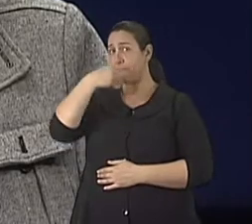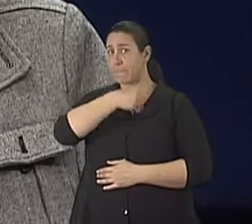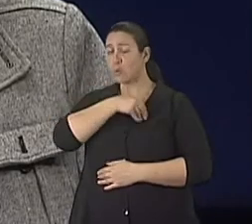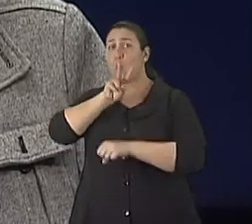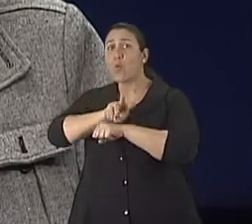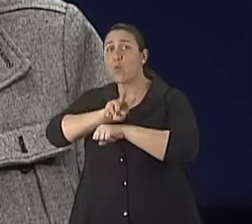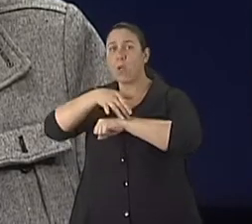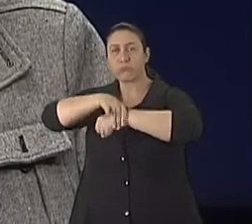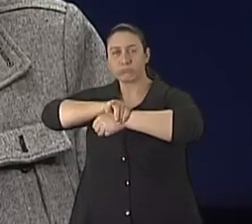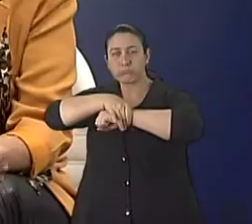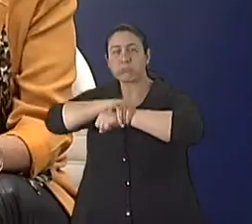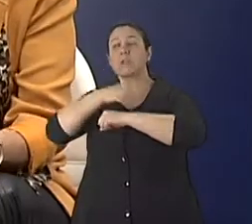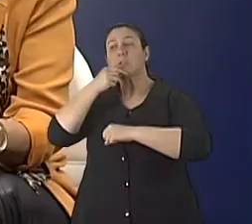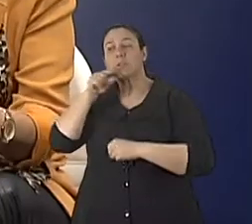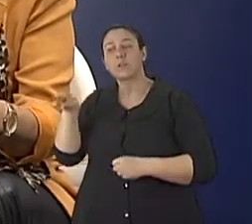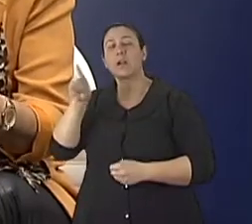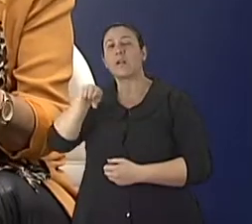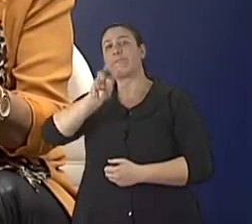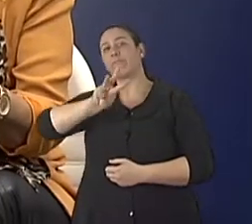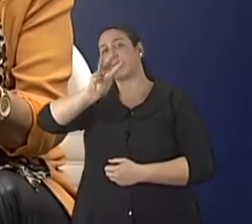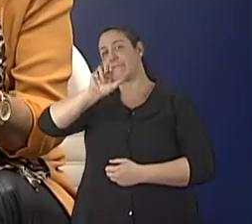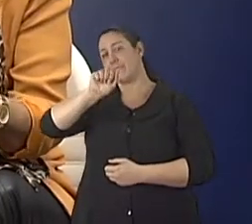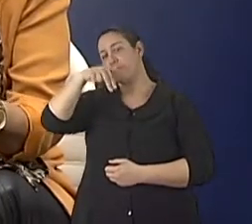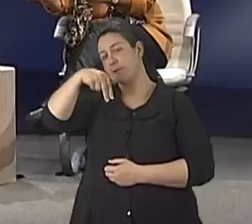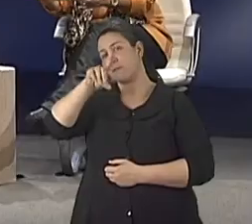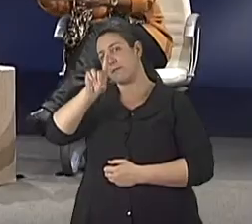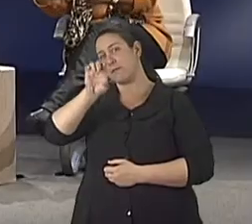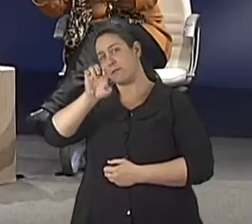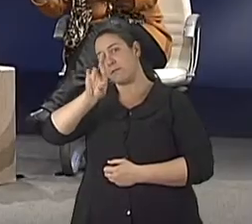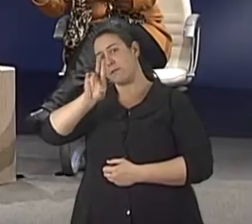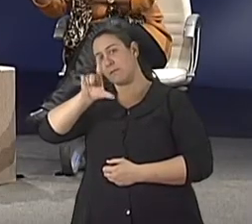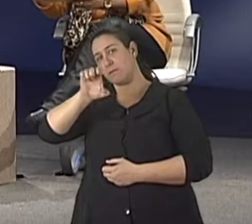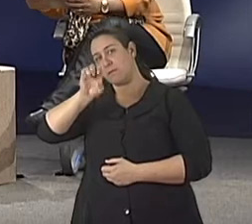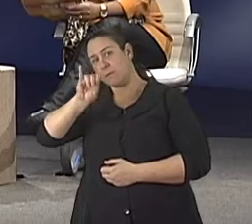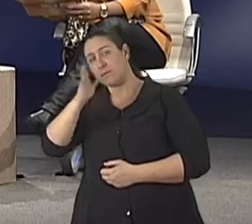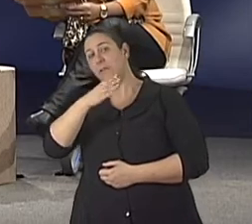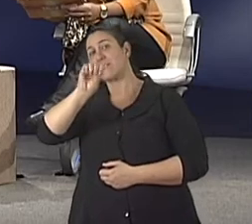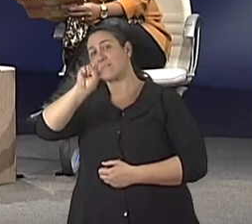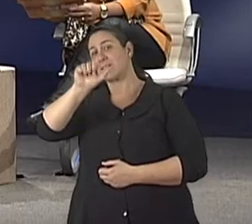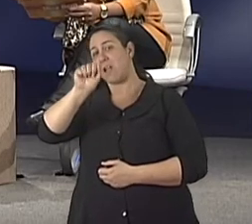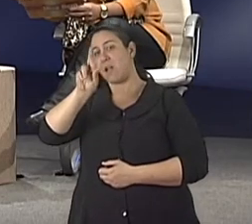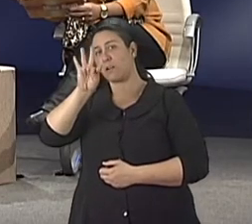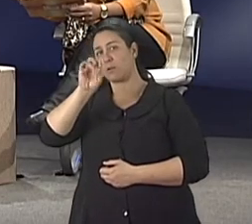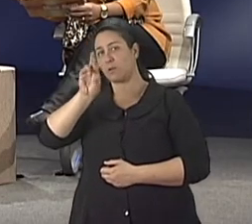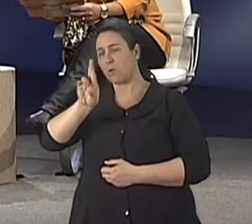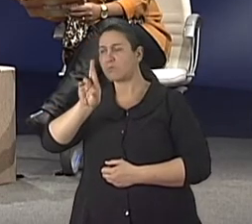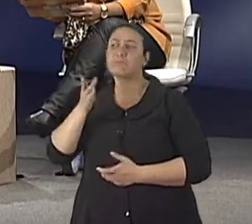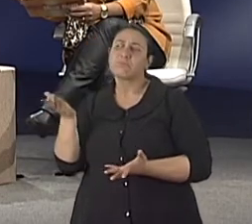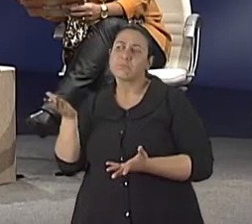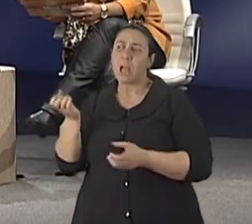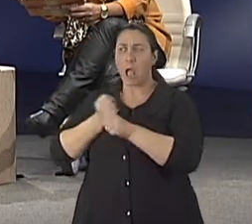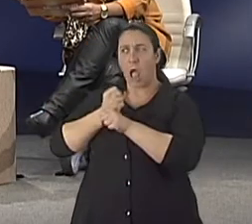vanderlei sarto problemas de coluna e muito tempo de vida andando de mãos dadas doutor